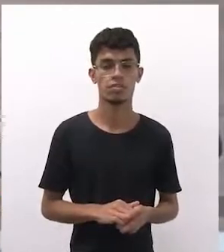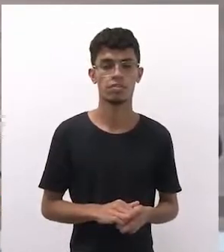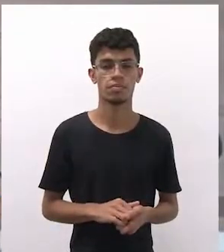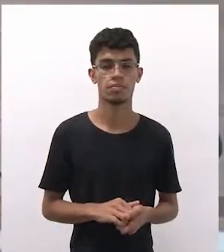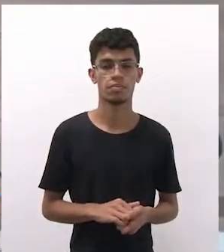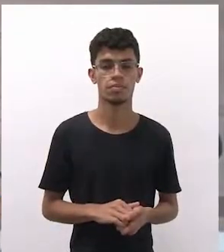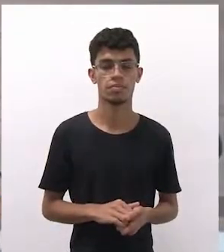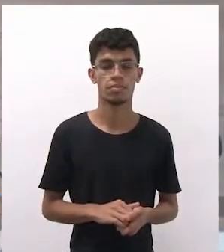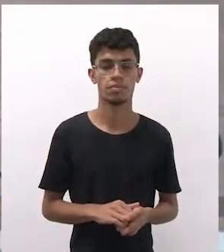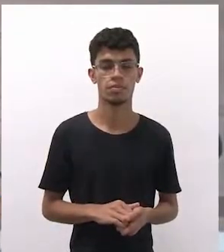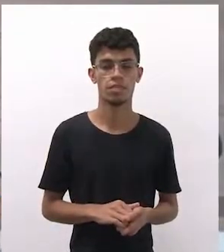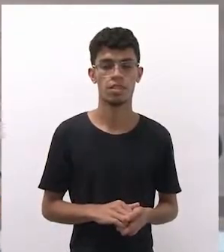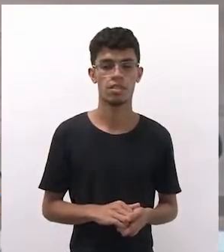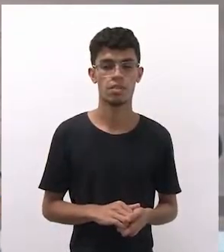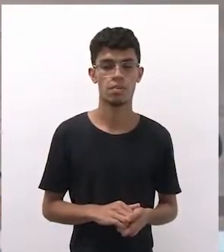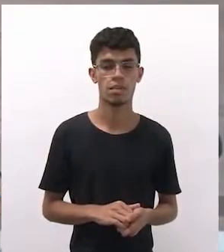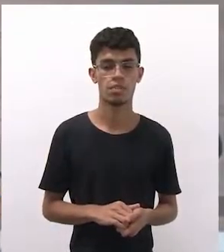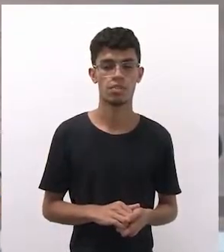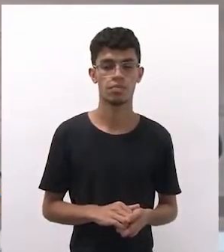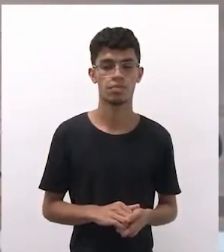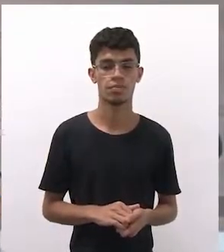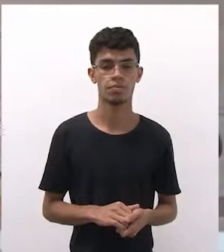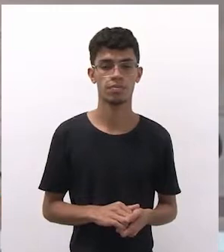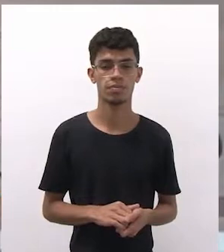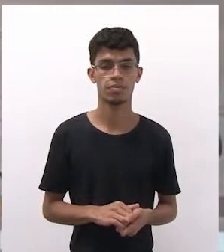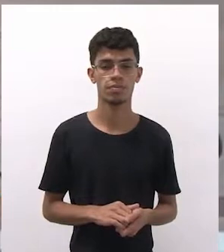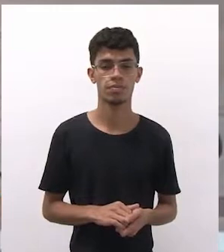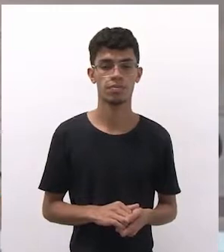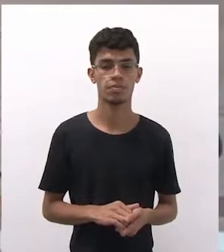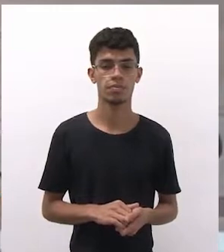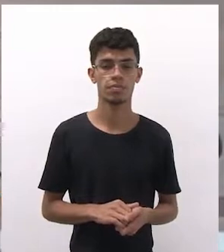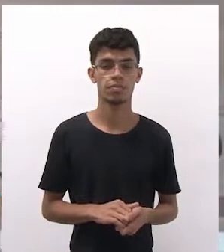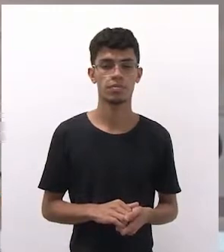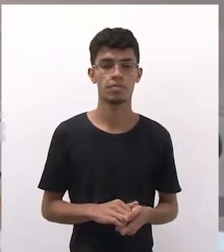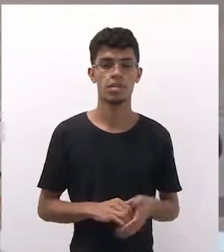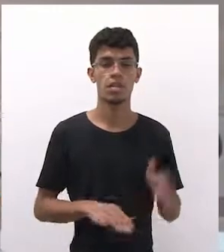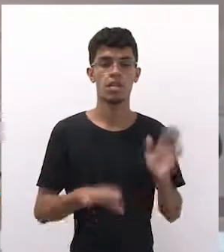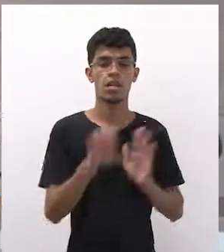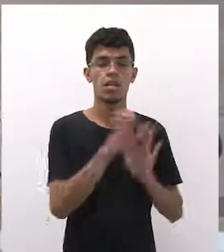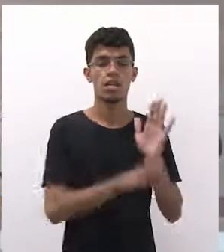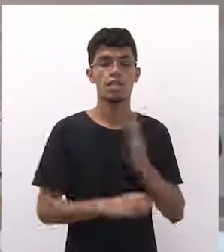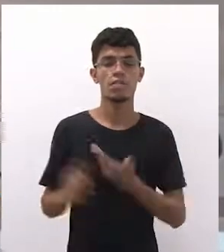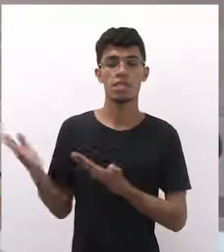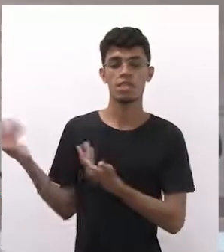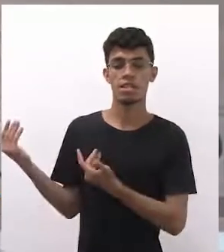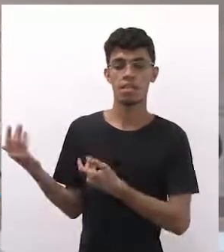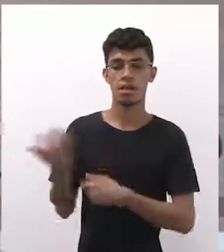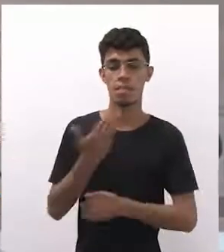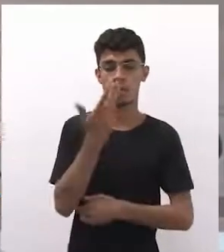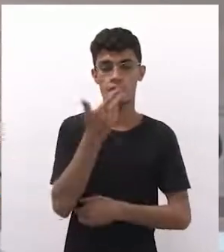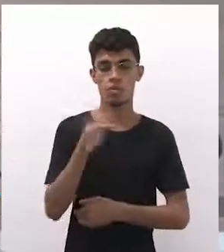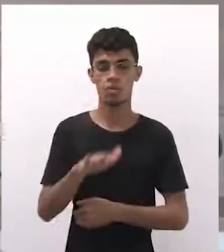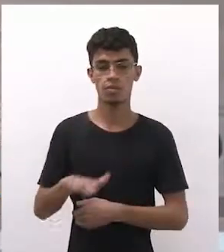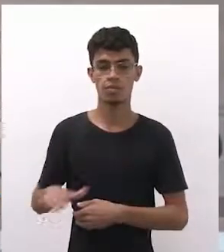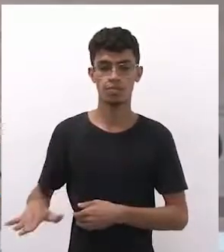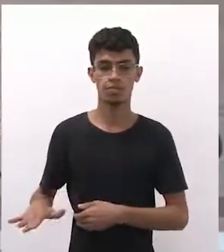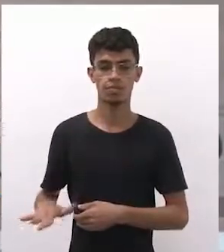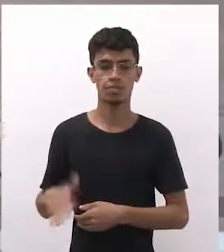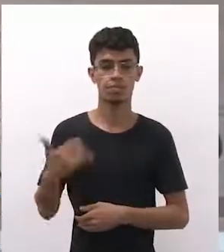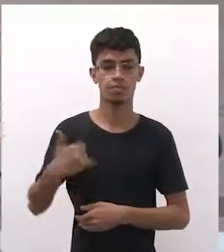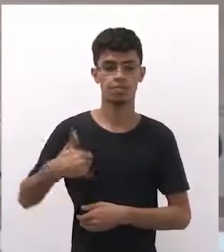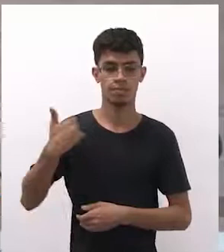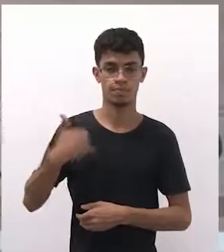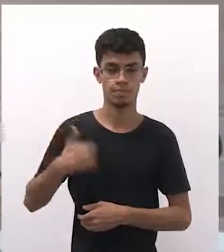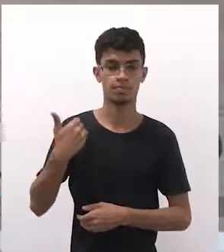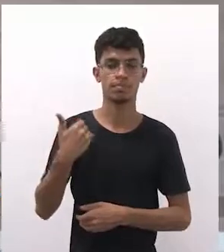como o público é diverso, para ter do Estatuto da Criança e do Adolescente, criança seria até aos 12 anos